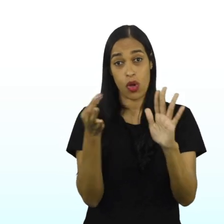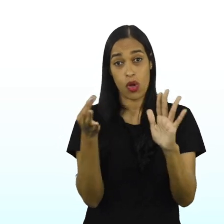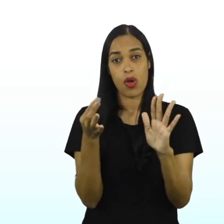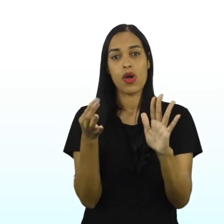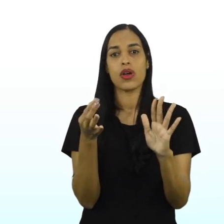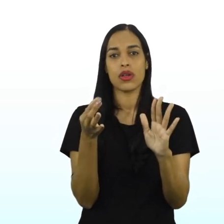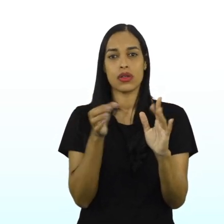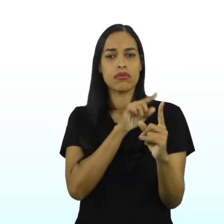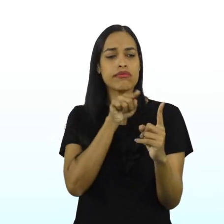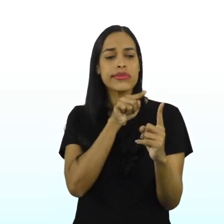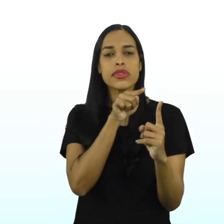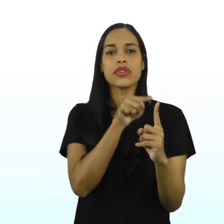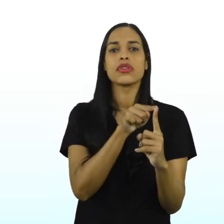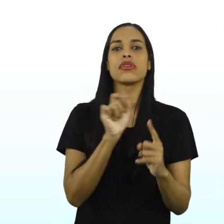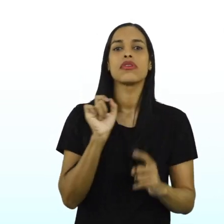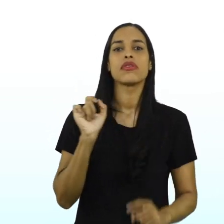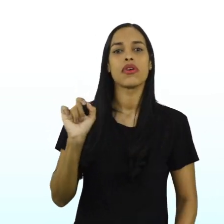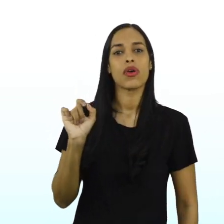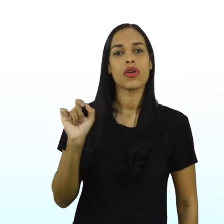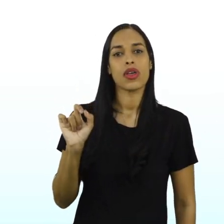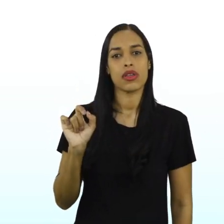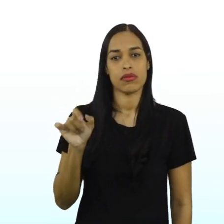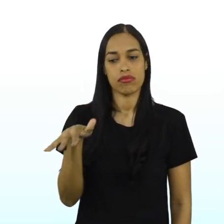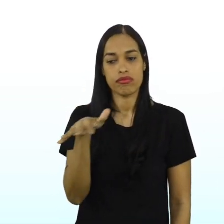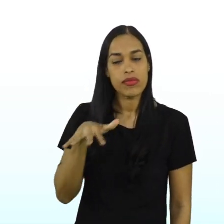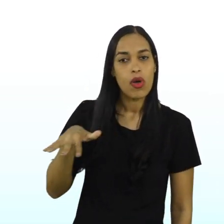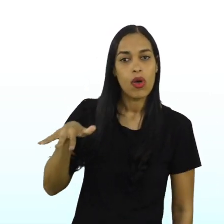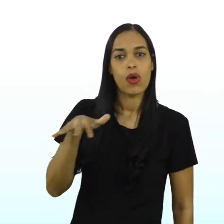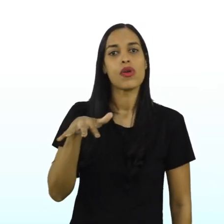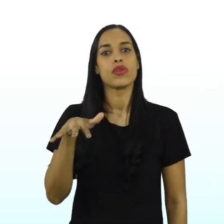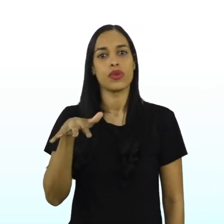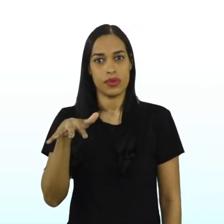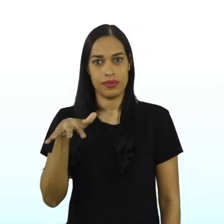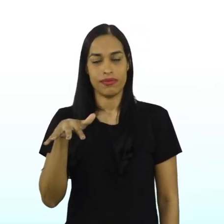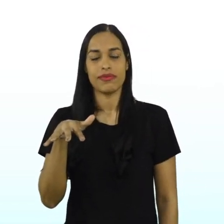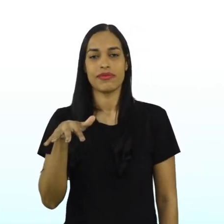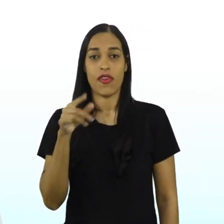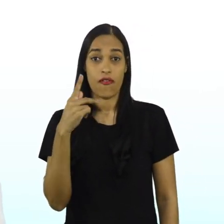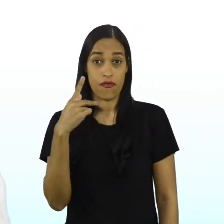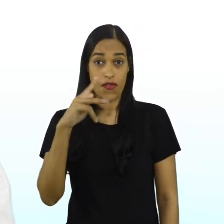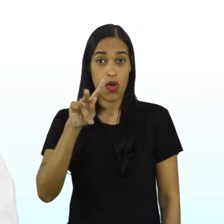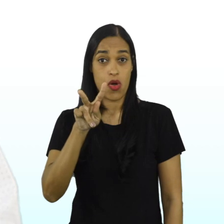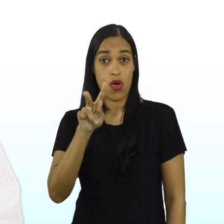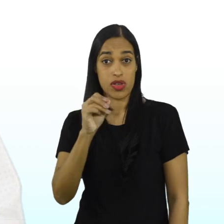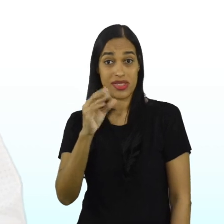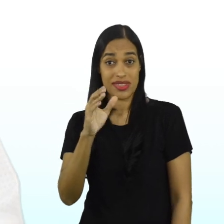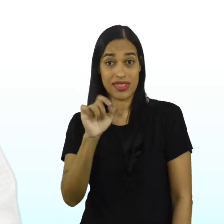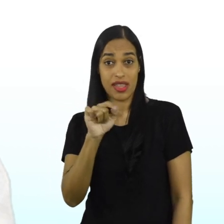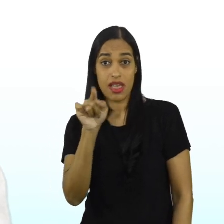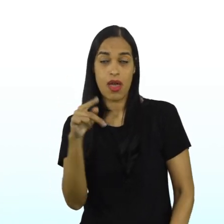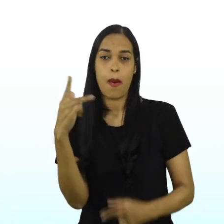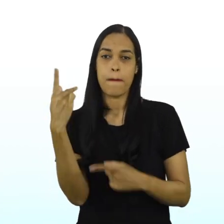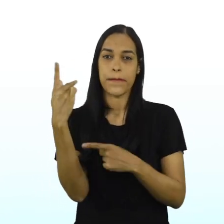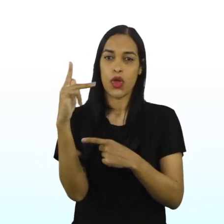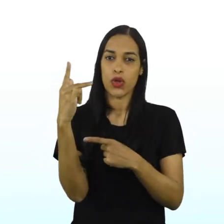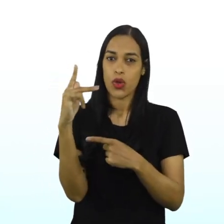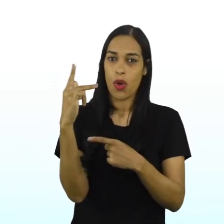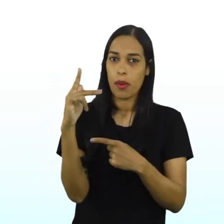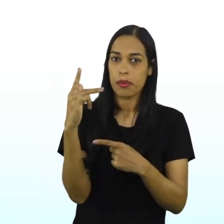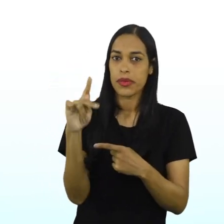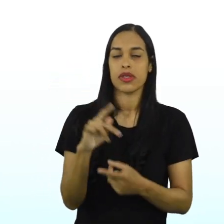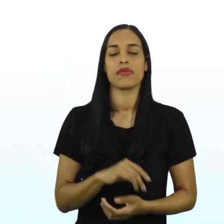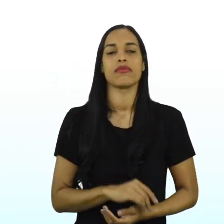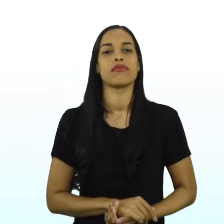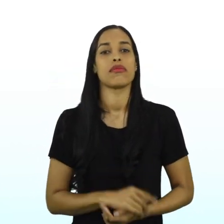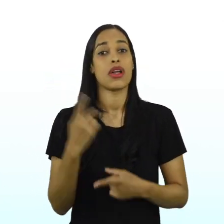está querendo atingir exatamente o quê? O leitor. E o você é um elemento coesivo, é um pronome de tratamento, e